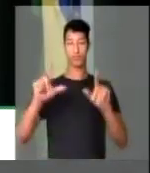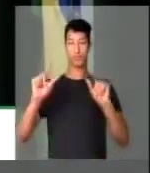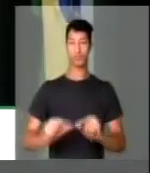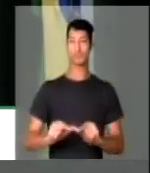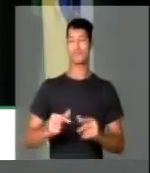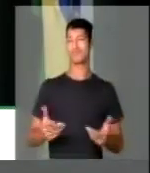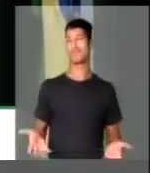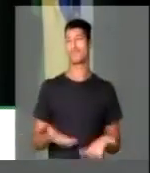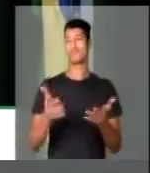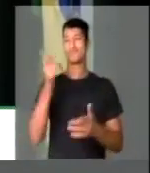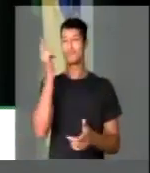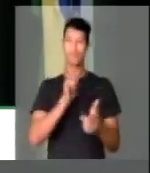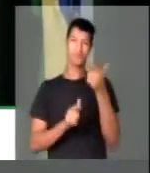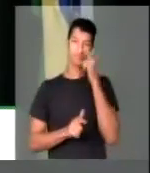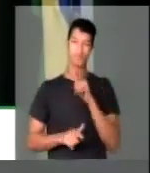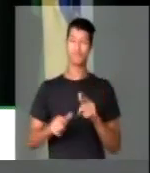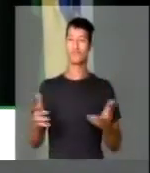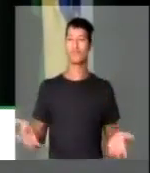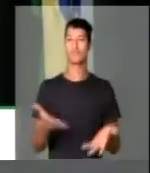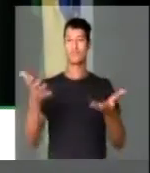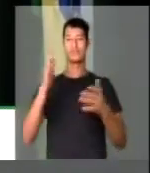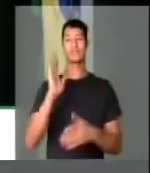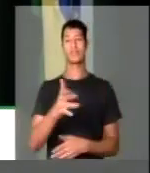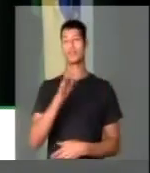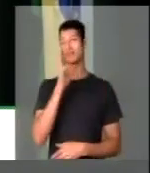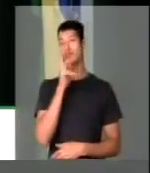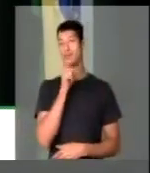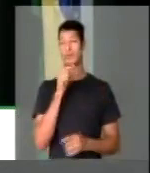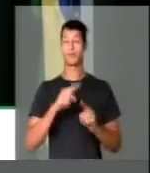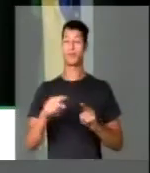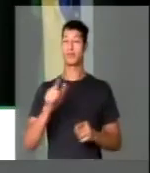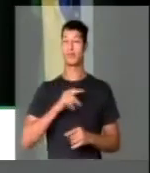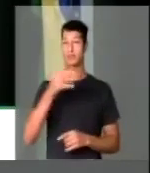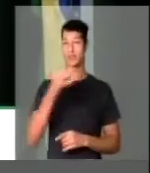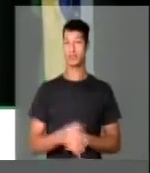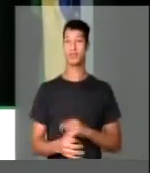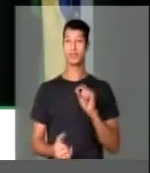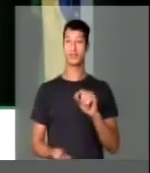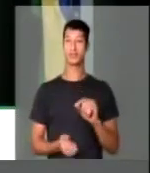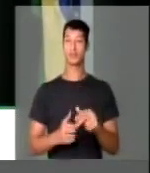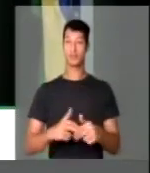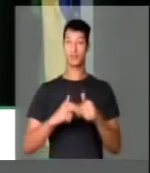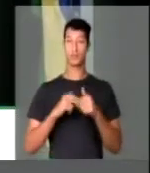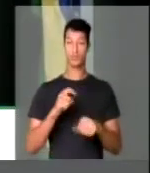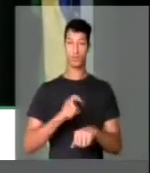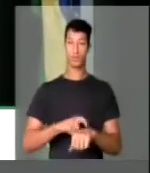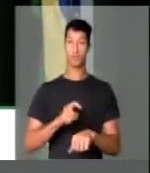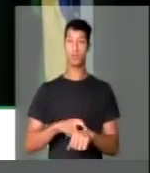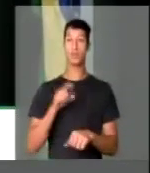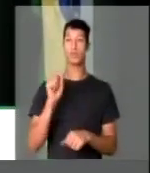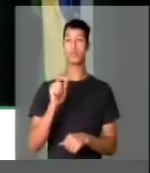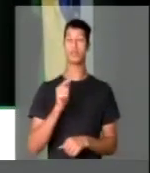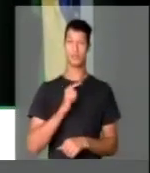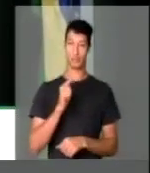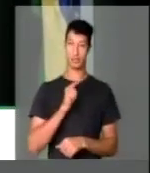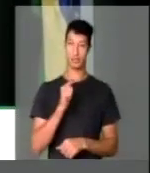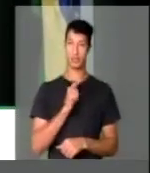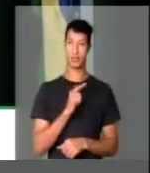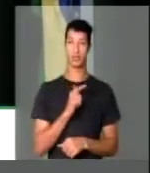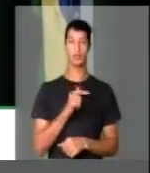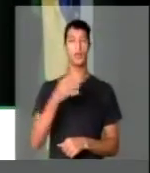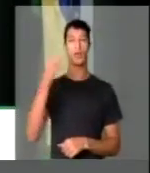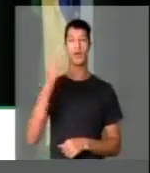diminuíram de volume e ganharam um ritmo muito lento. Mas tenho certeza que a partir do momento em que se tenha